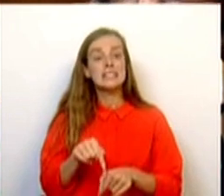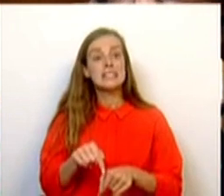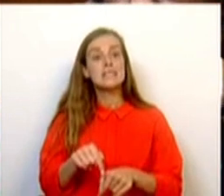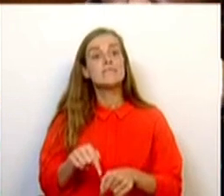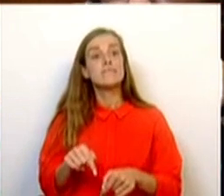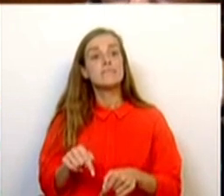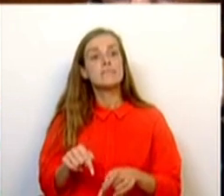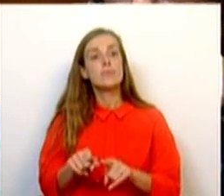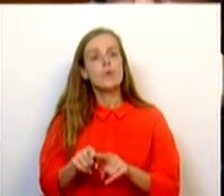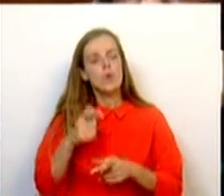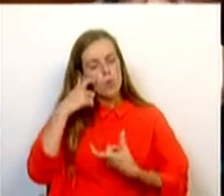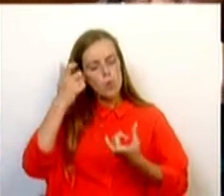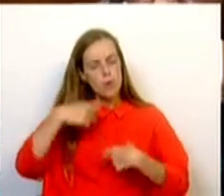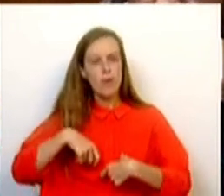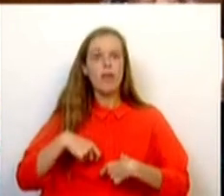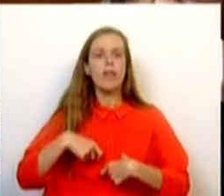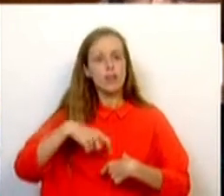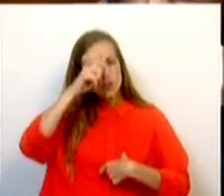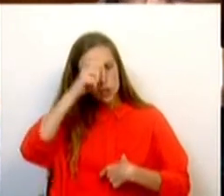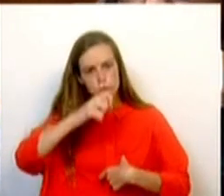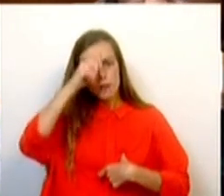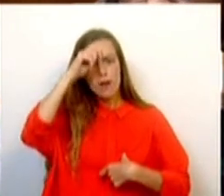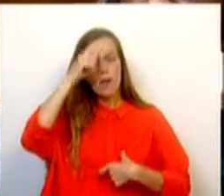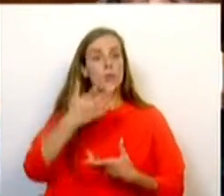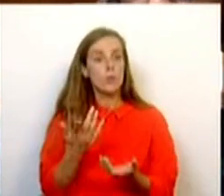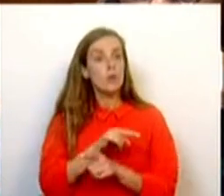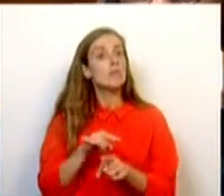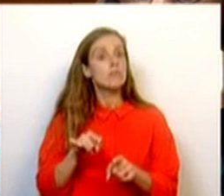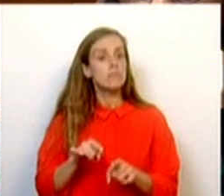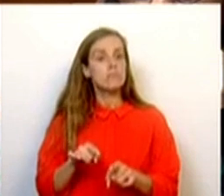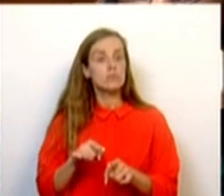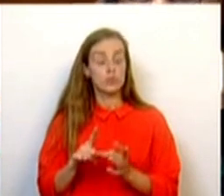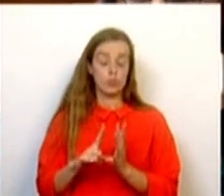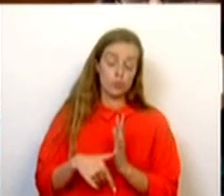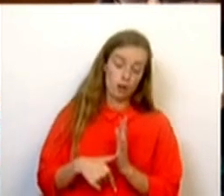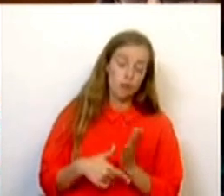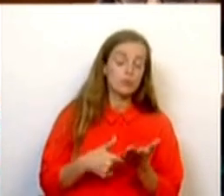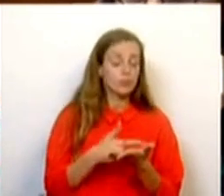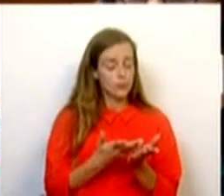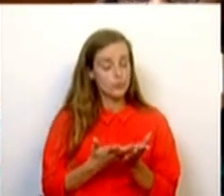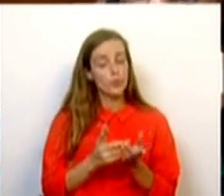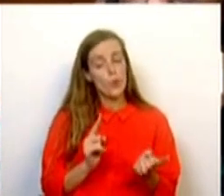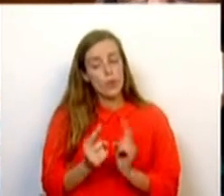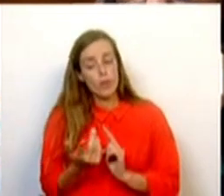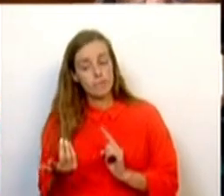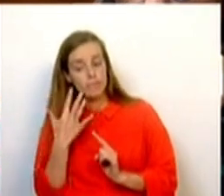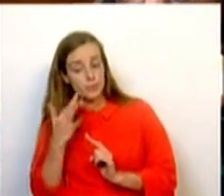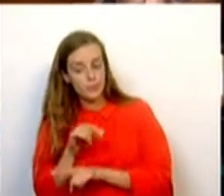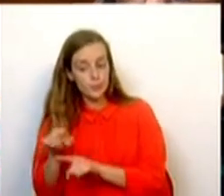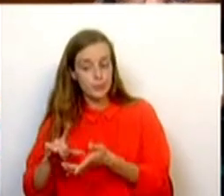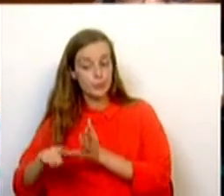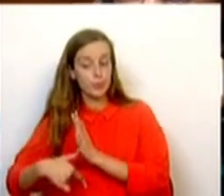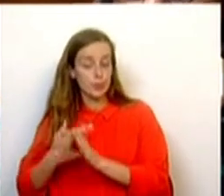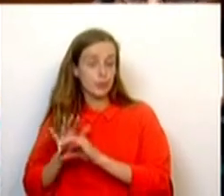de humanização e humanidade. E, de facto, estes projetos, ao contrário daquilo que costumam ser os projetos do Chega, que são